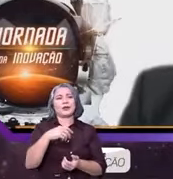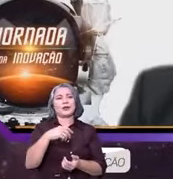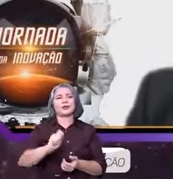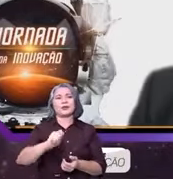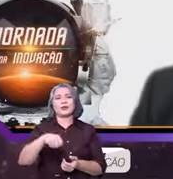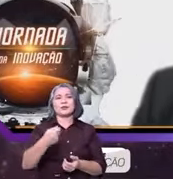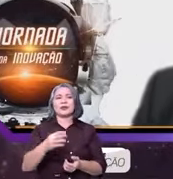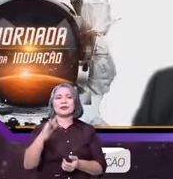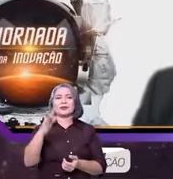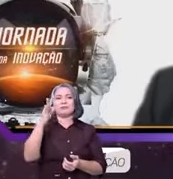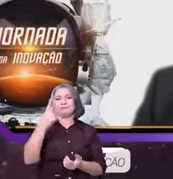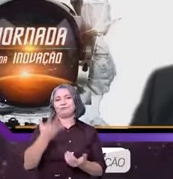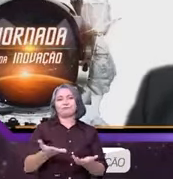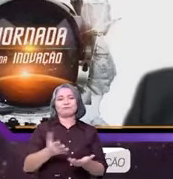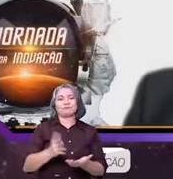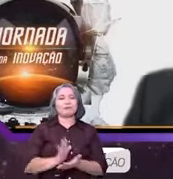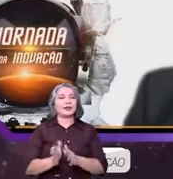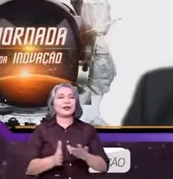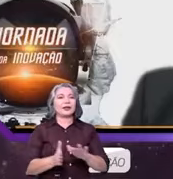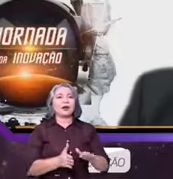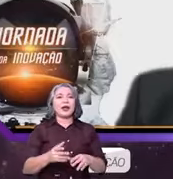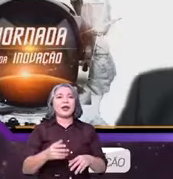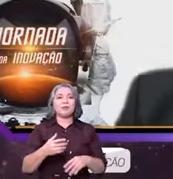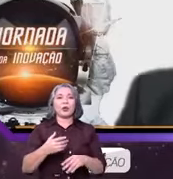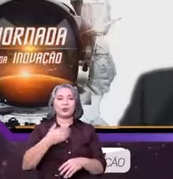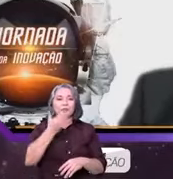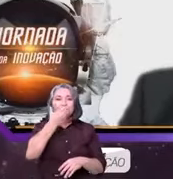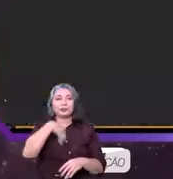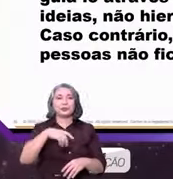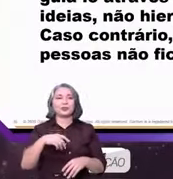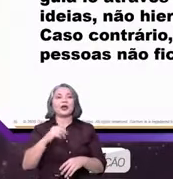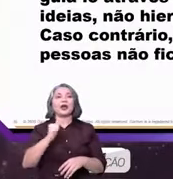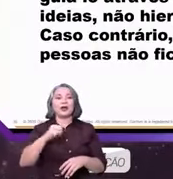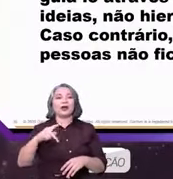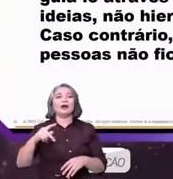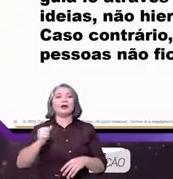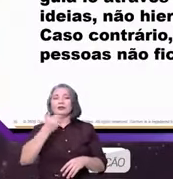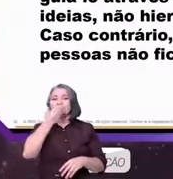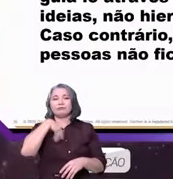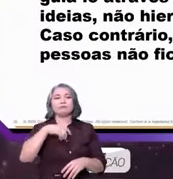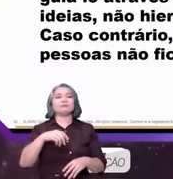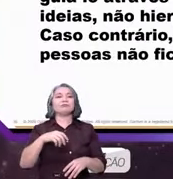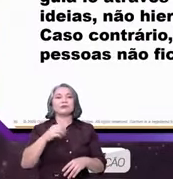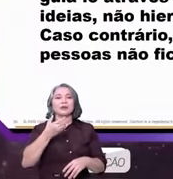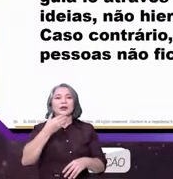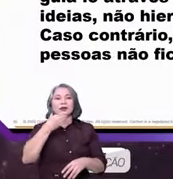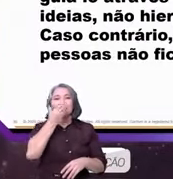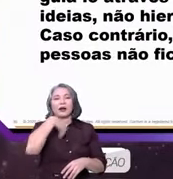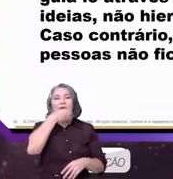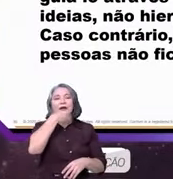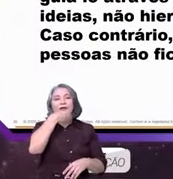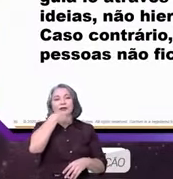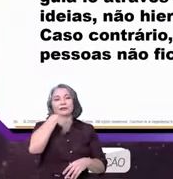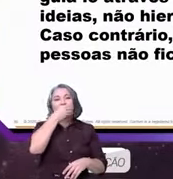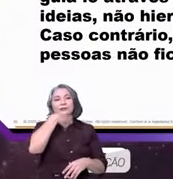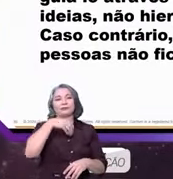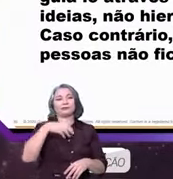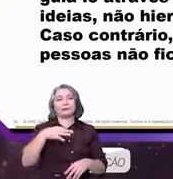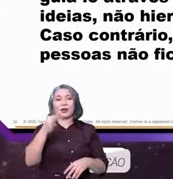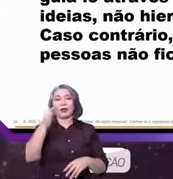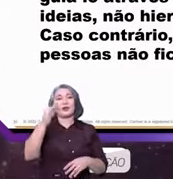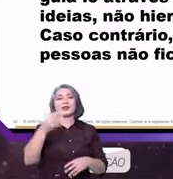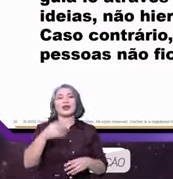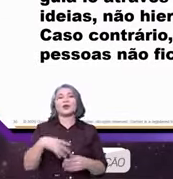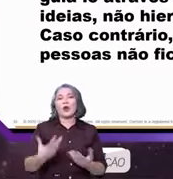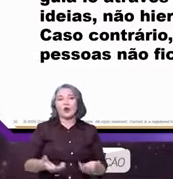para uma área fim quanto uma área meio. Eu trouxe exemplos aqui de área meio, mas pode ser